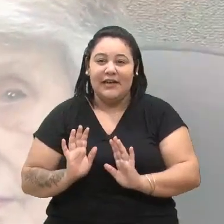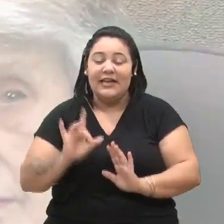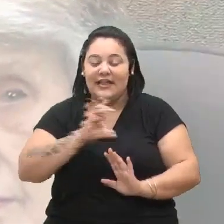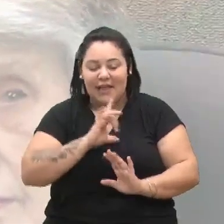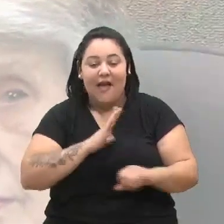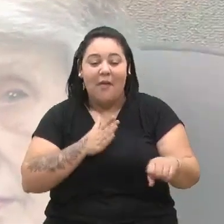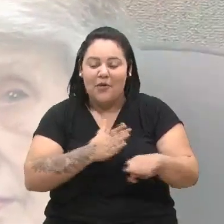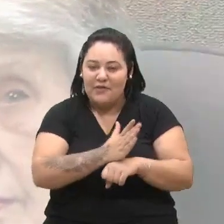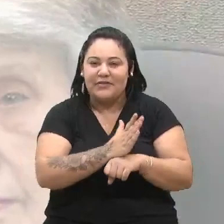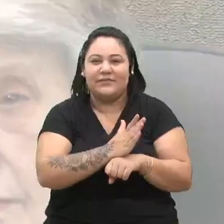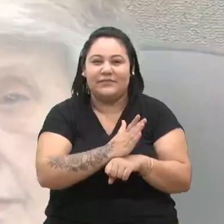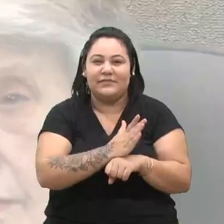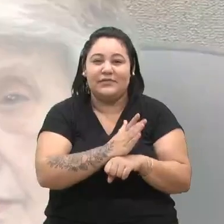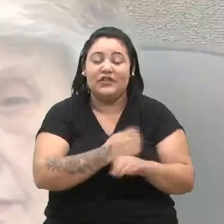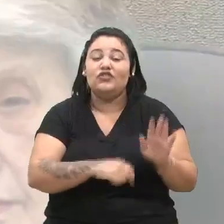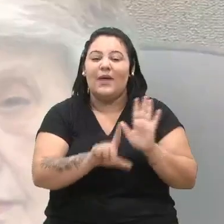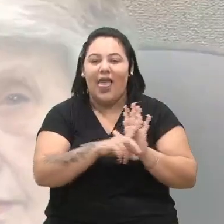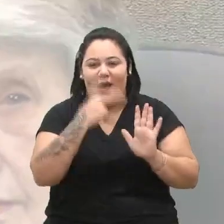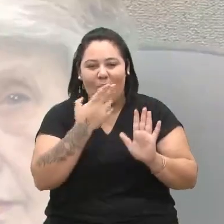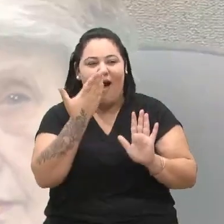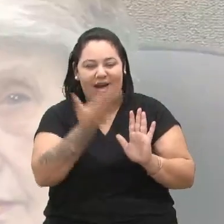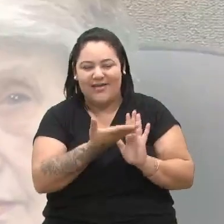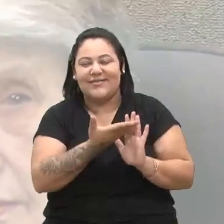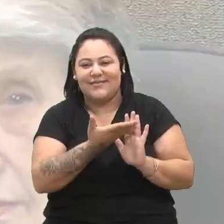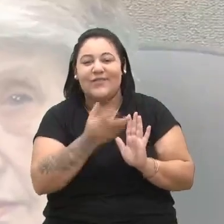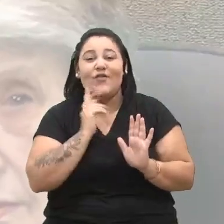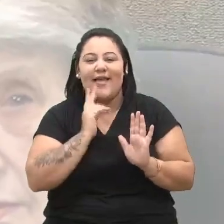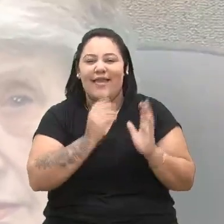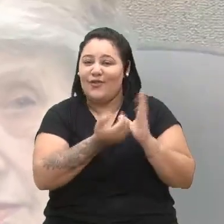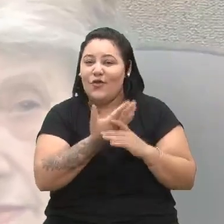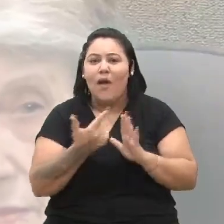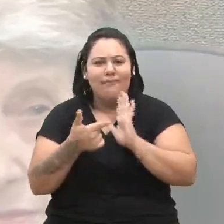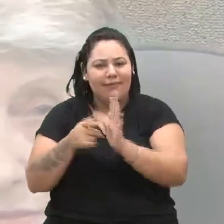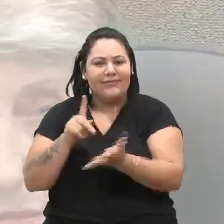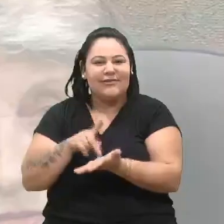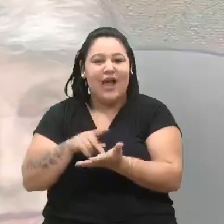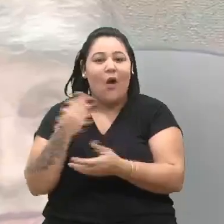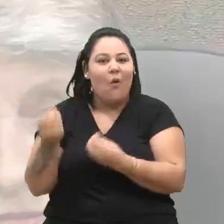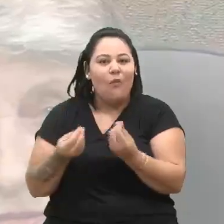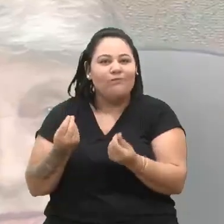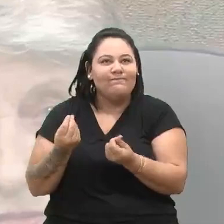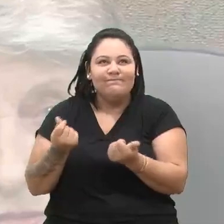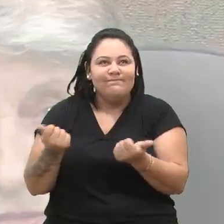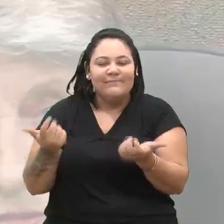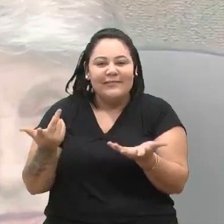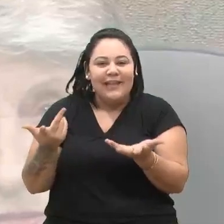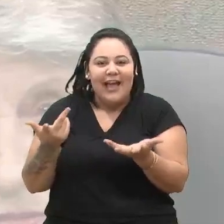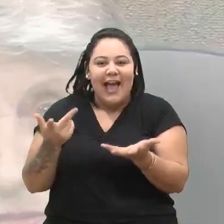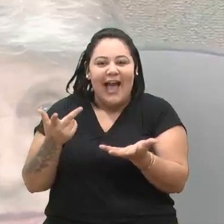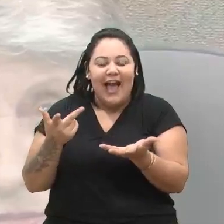aprovação de uma lei como essa, e demonstra de fato como a Festa da Uva é o maior